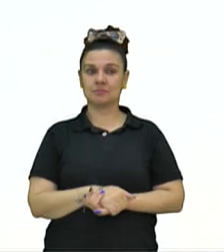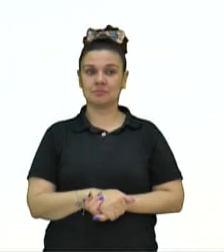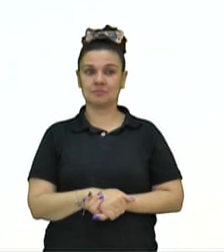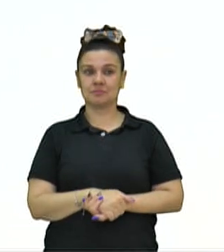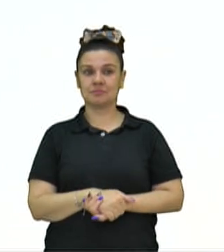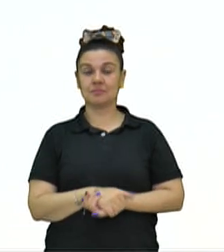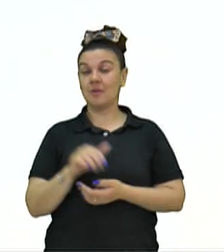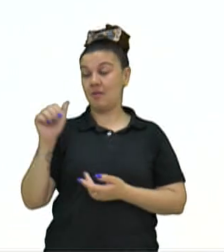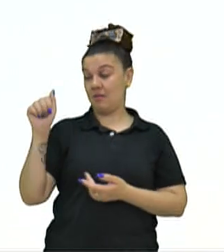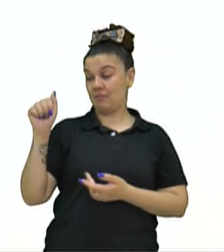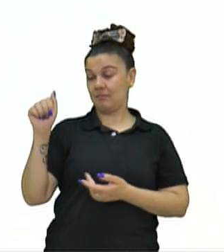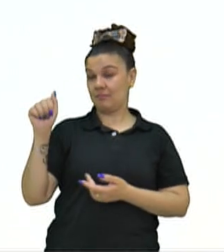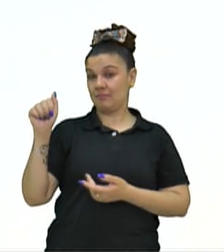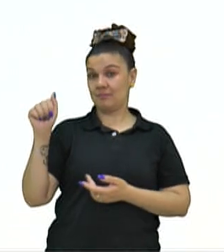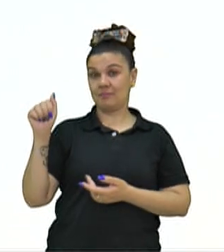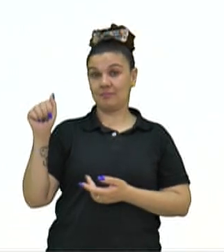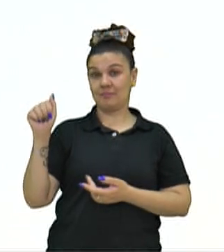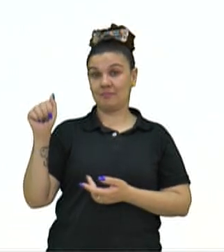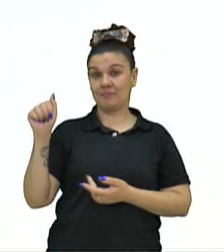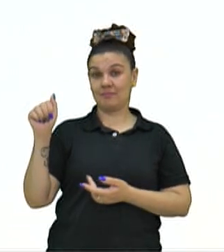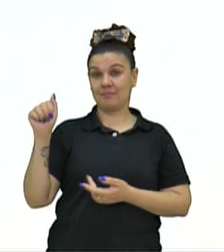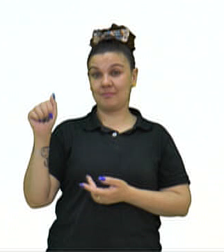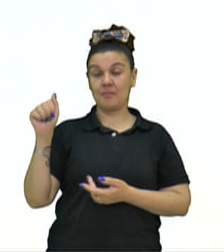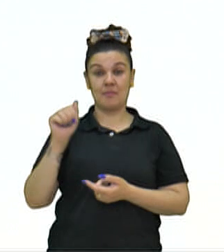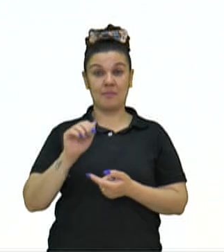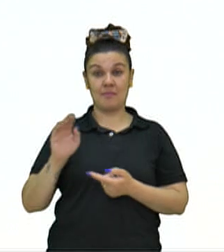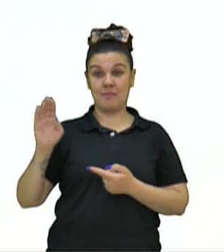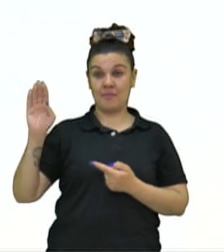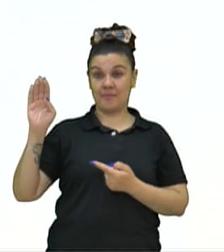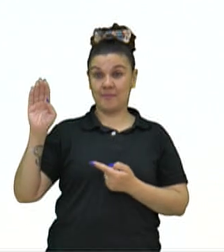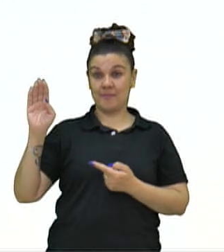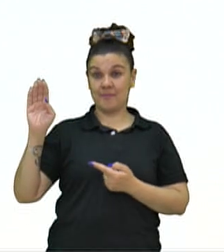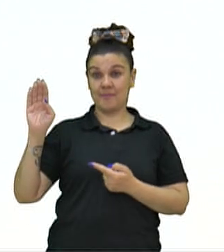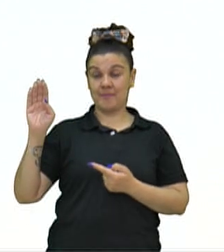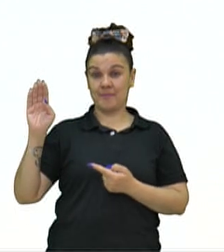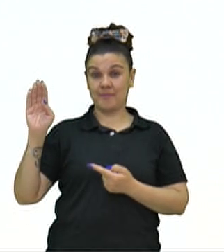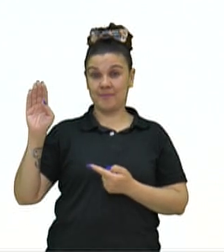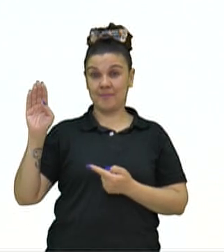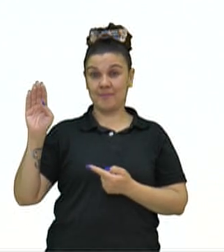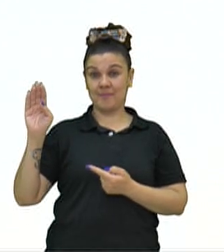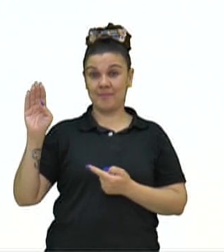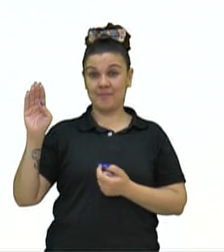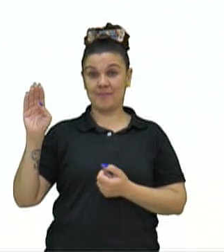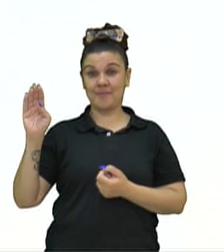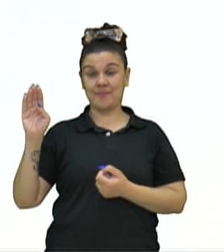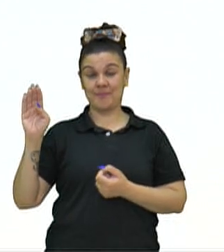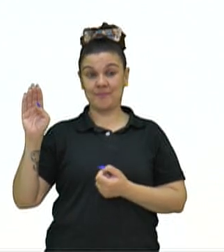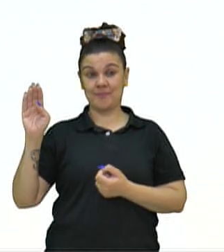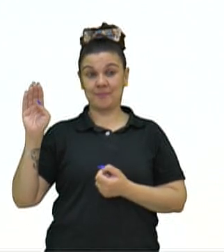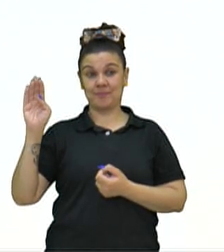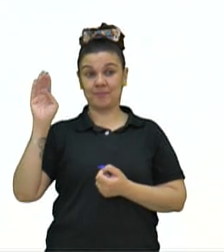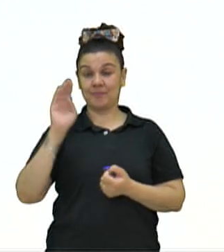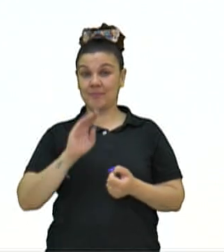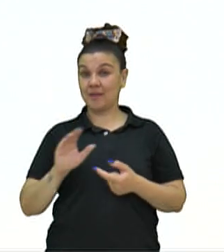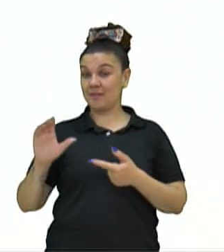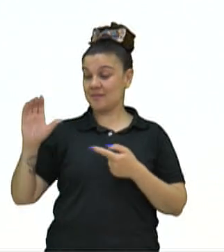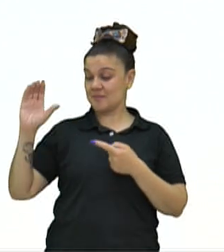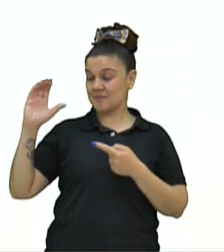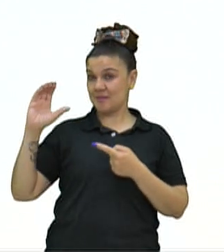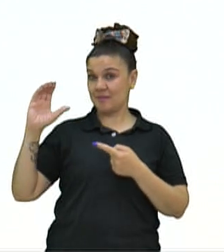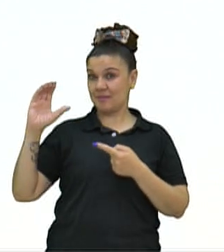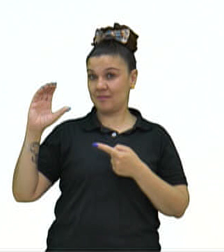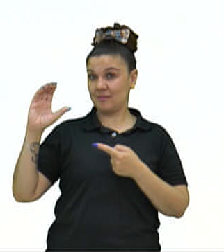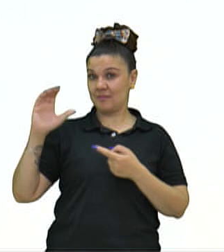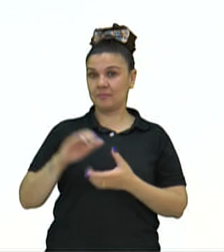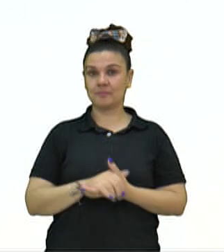A. Yes, we spent a perfect day. B. Yes, we spent a perfect day. Letra